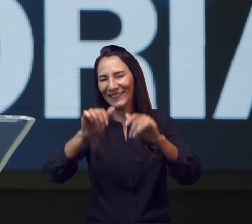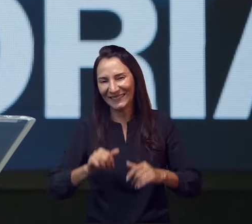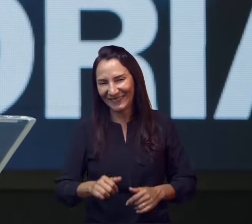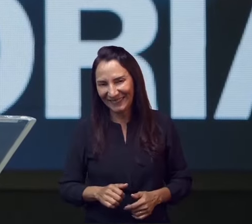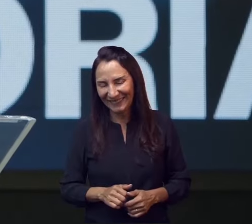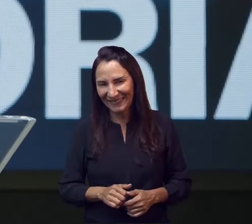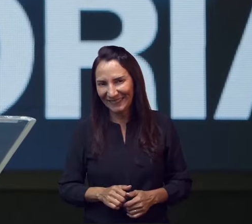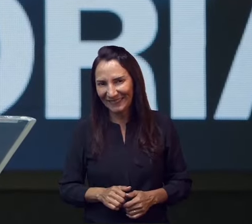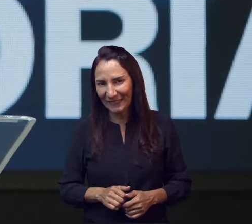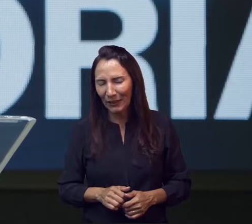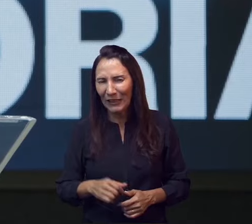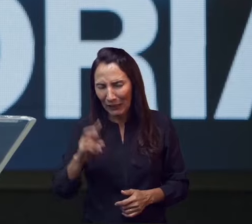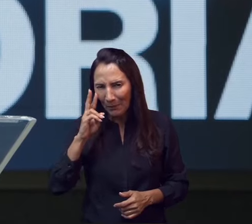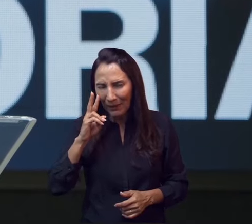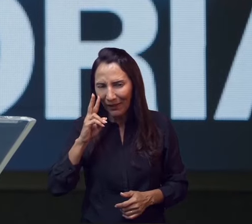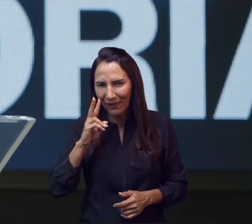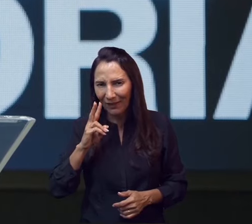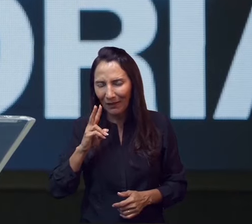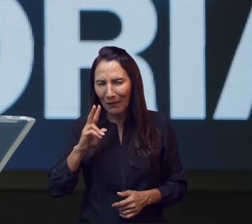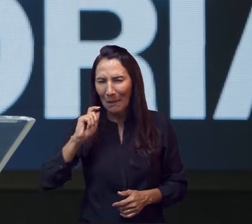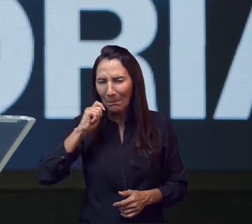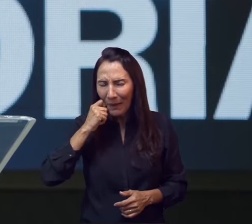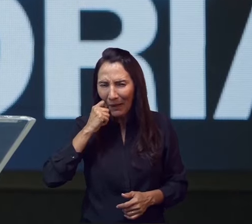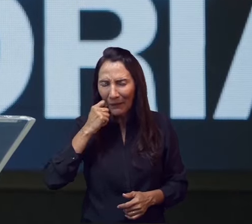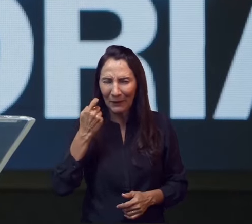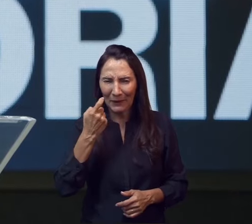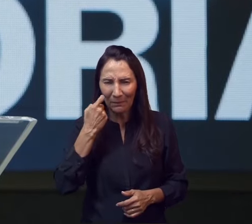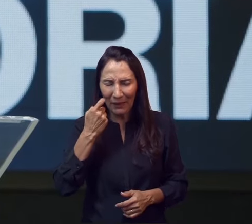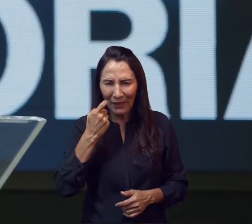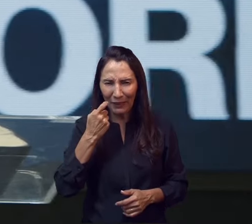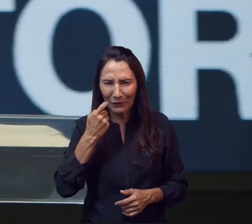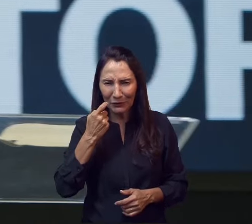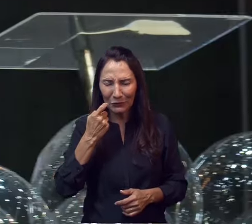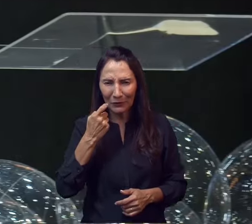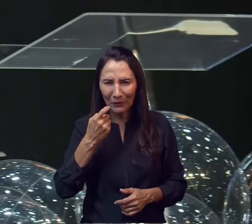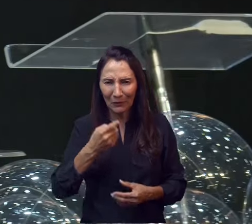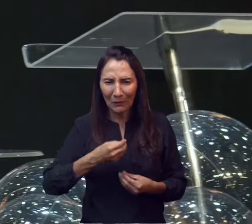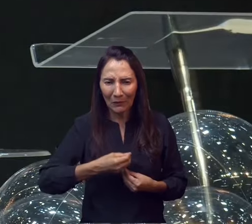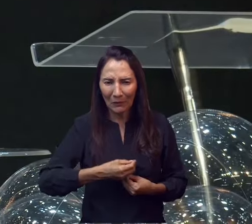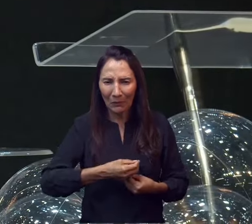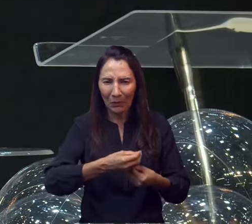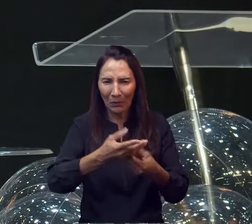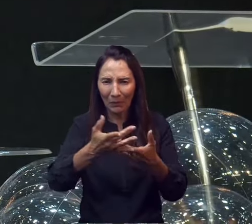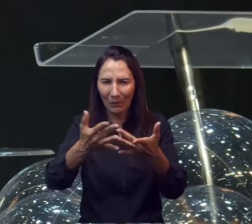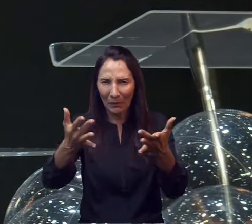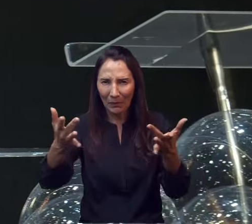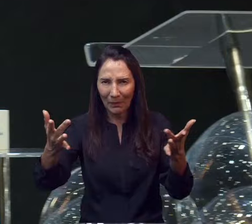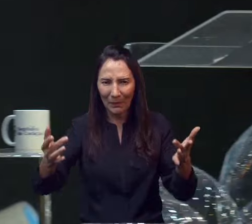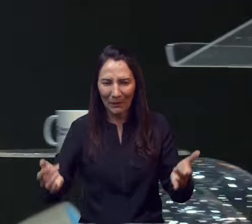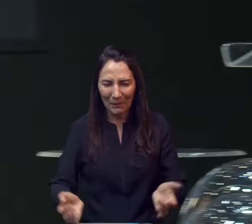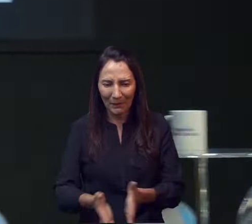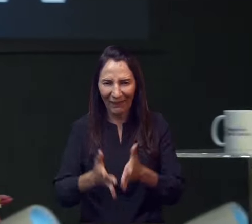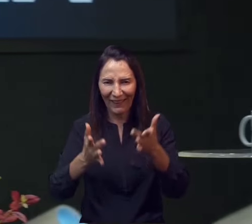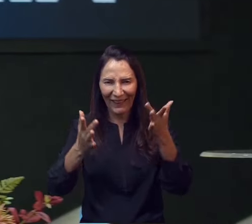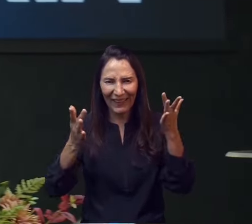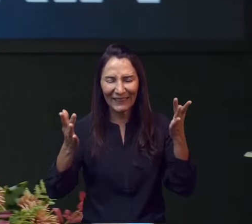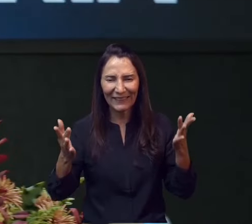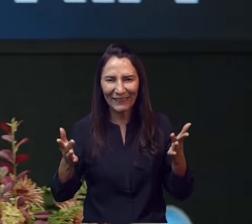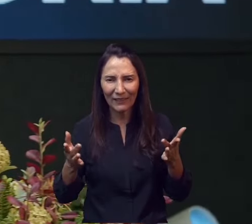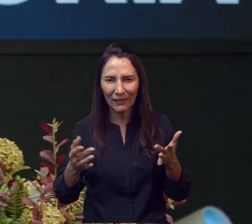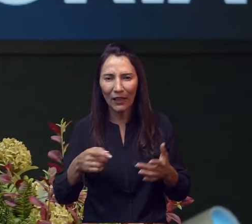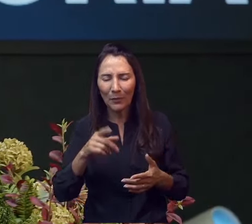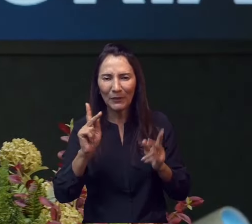de alimentar multidão com pães e peixes come pão e come peixe come pão e come peixe também vamos embora come tem mais Come tem